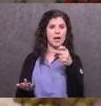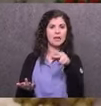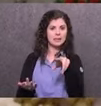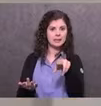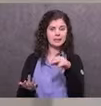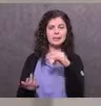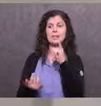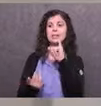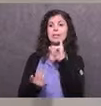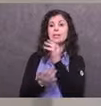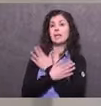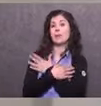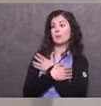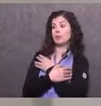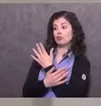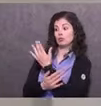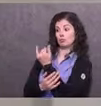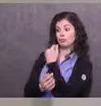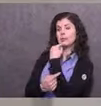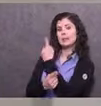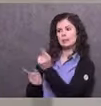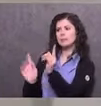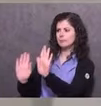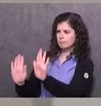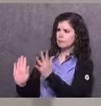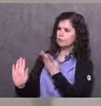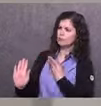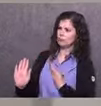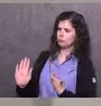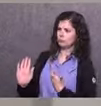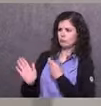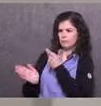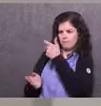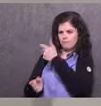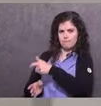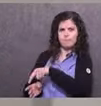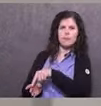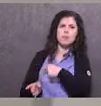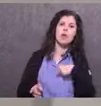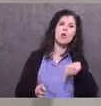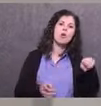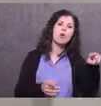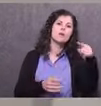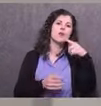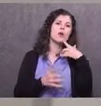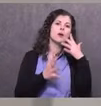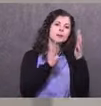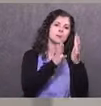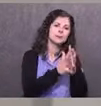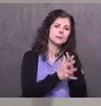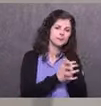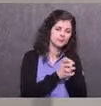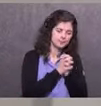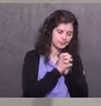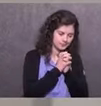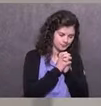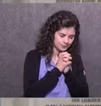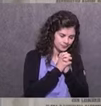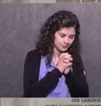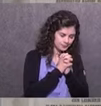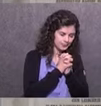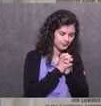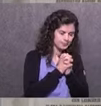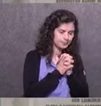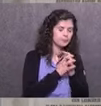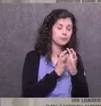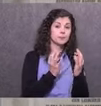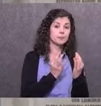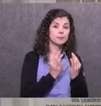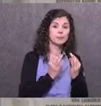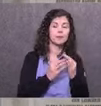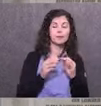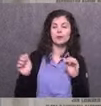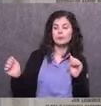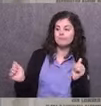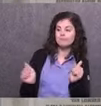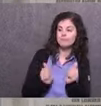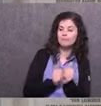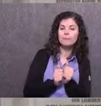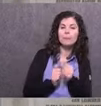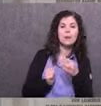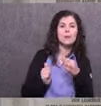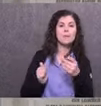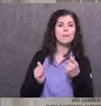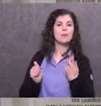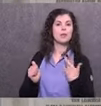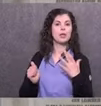ficai aqui enquanto eu vou além orar. E tomando consigo Pedro e os dois filhos